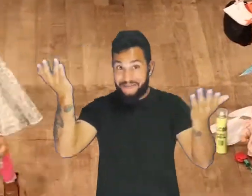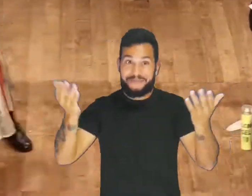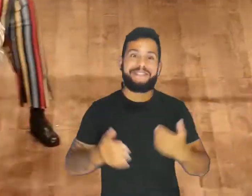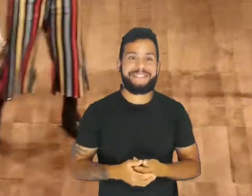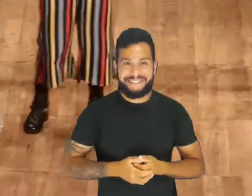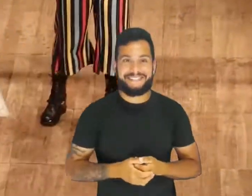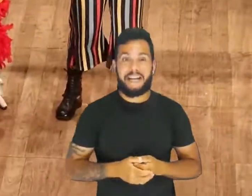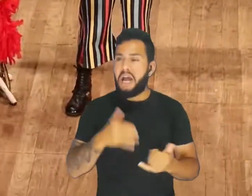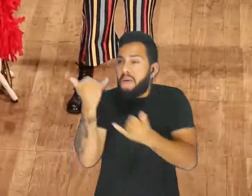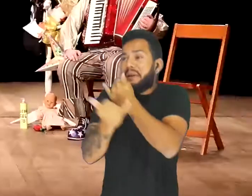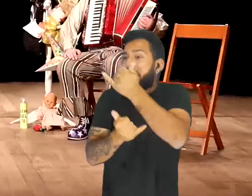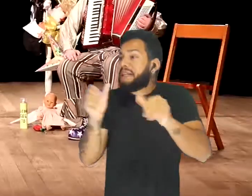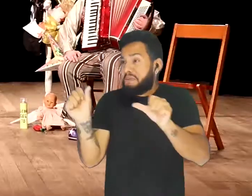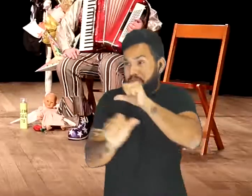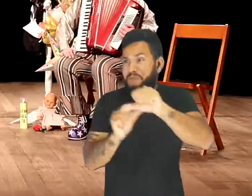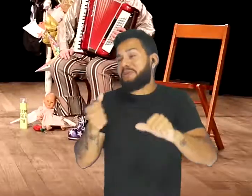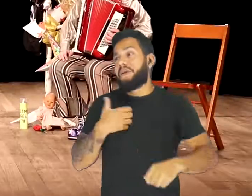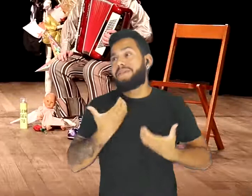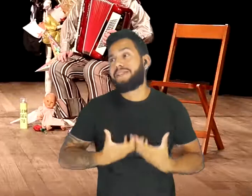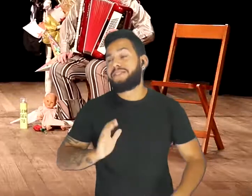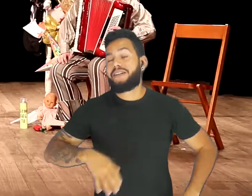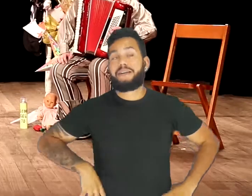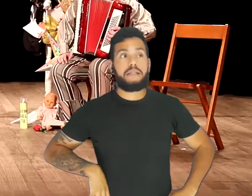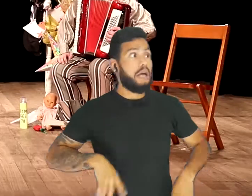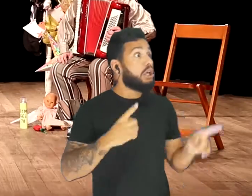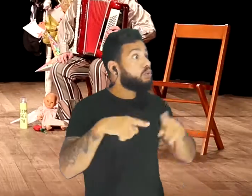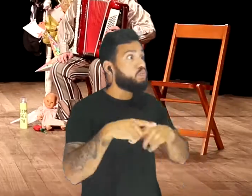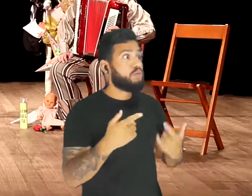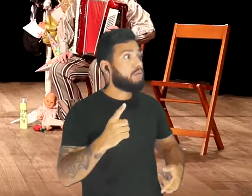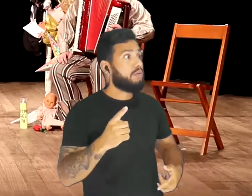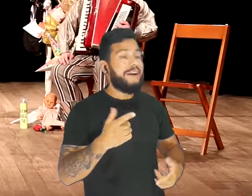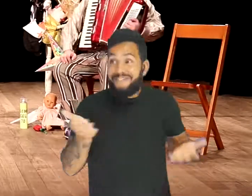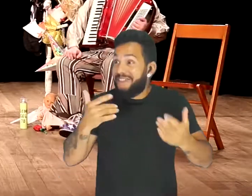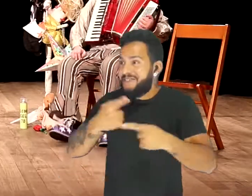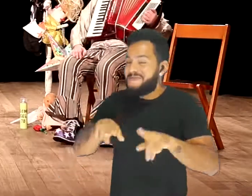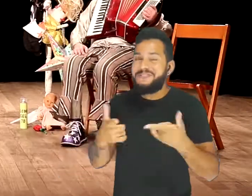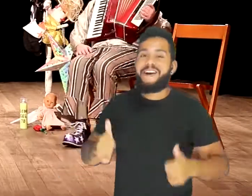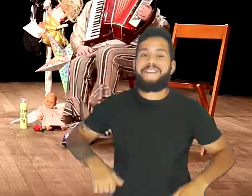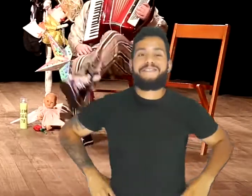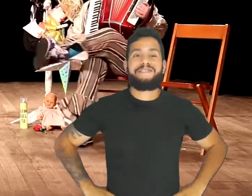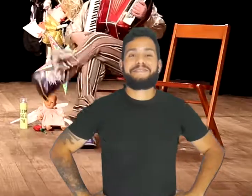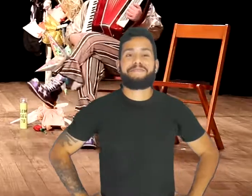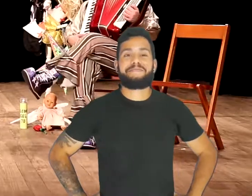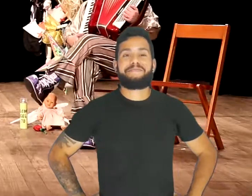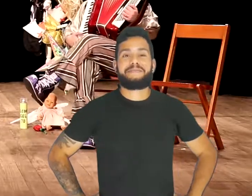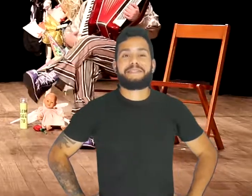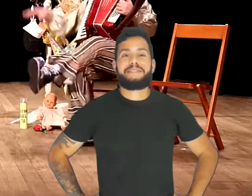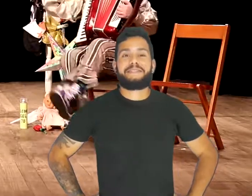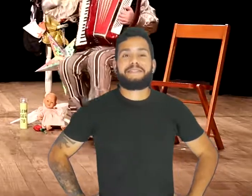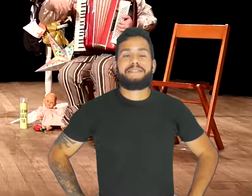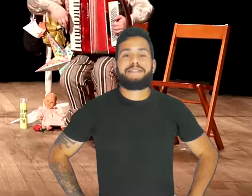Muito obrigado, meninos. Muito obrigado, muito obrigado, muito obrigado, muito obrigado. Aí vamos fazer outra, eu cansei dessa. Ah, eu cansei. Já cansei. Mas vamos cantar a